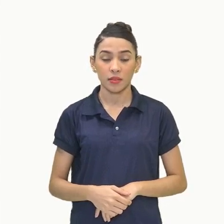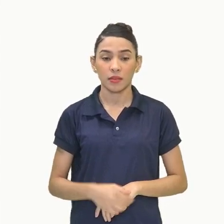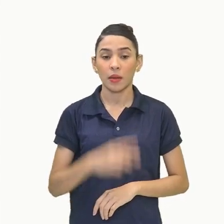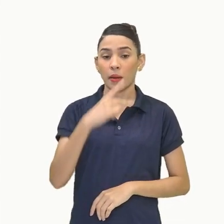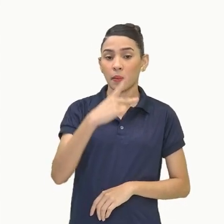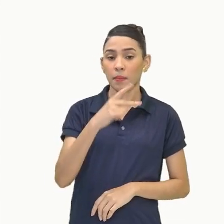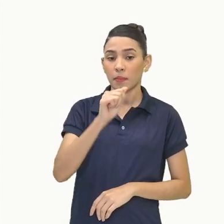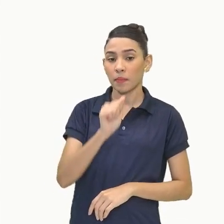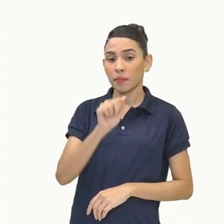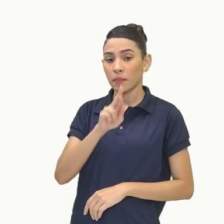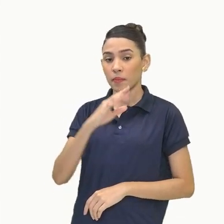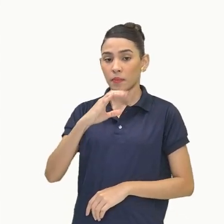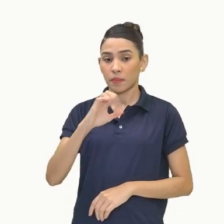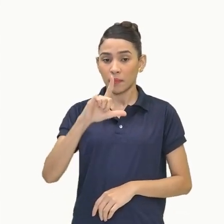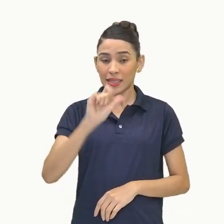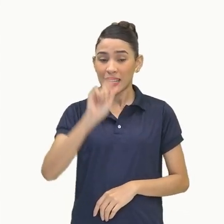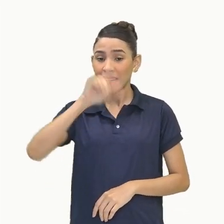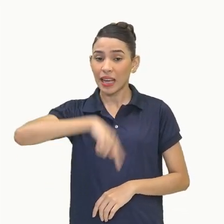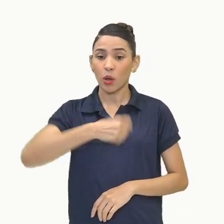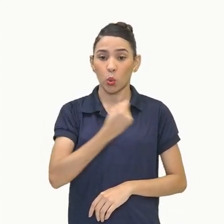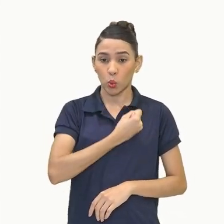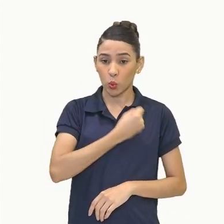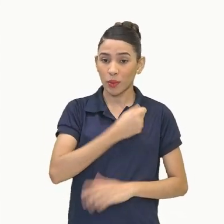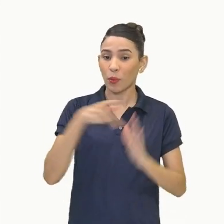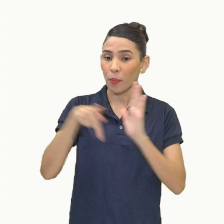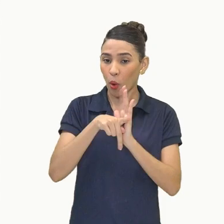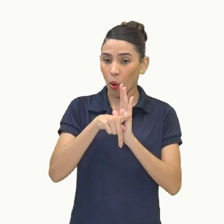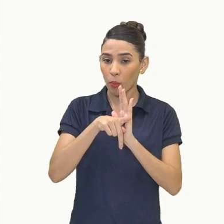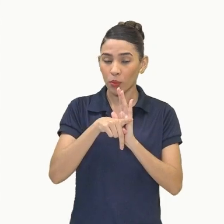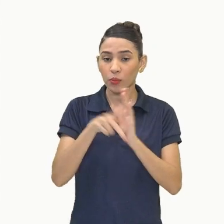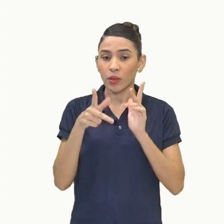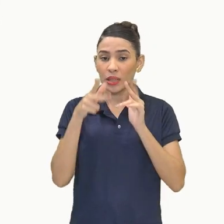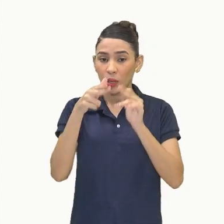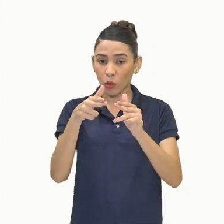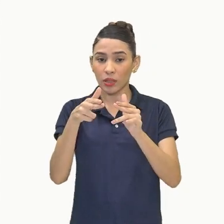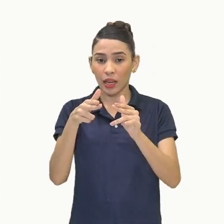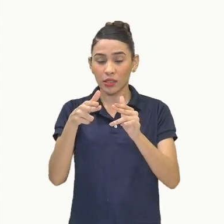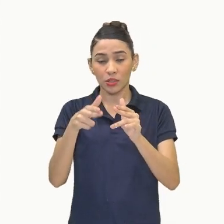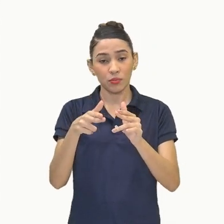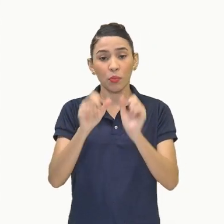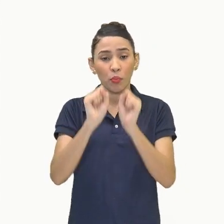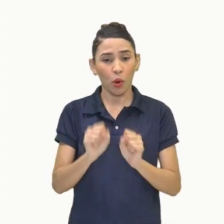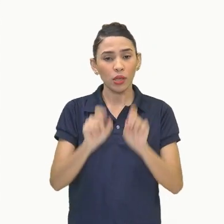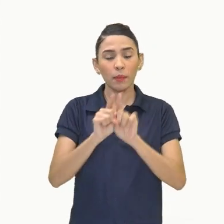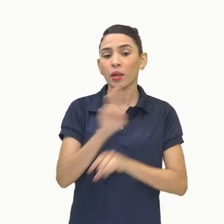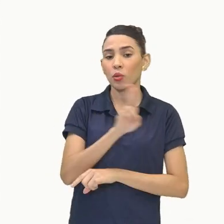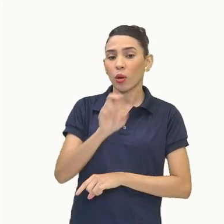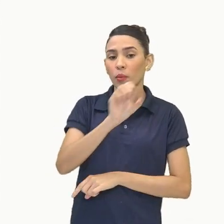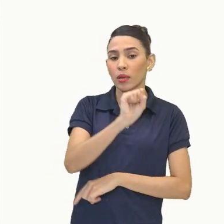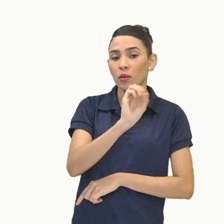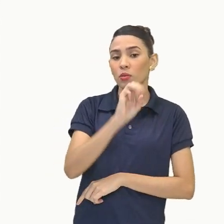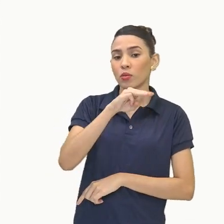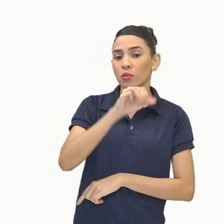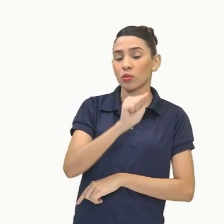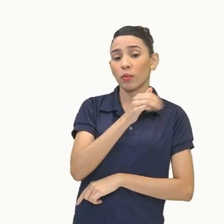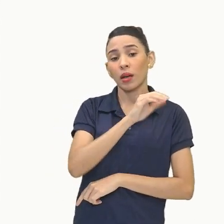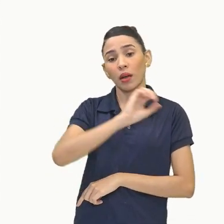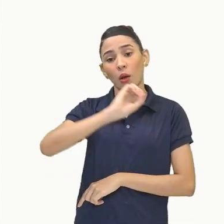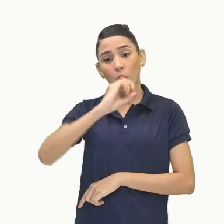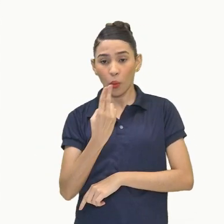parcelas são os termos da adição e eu posso chamar de soma ou total,